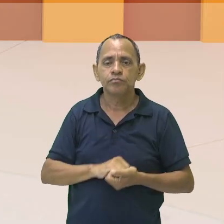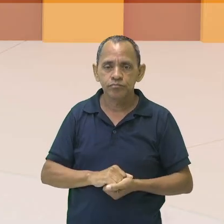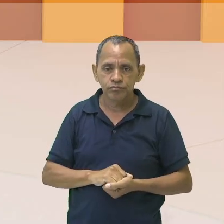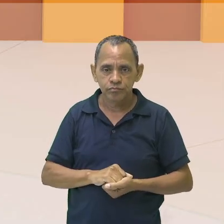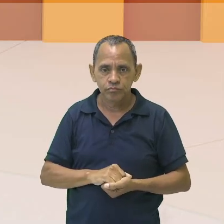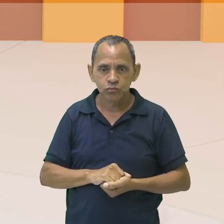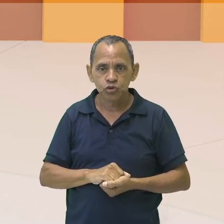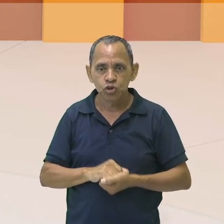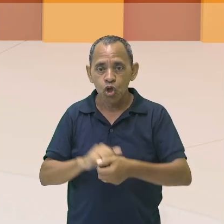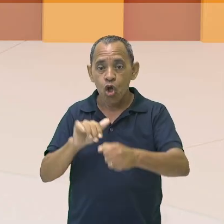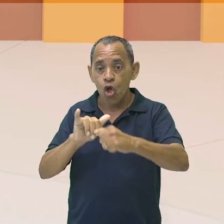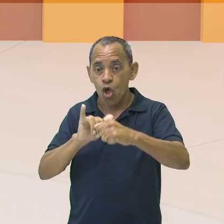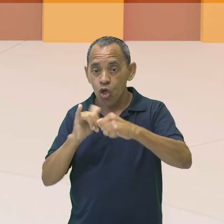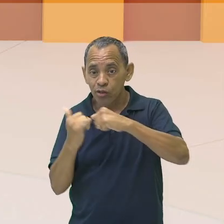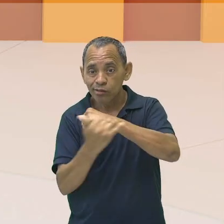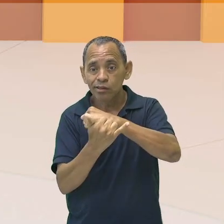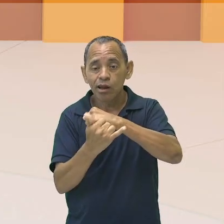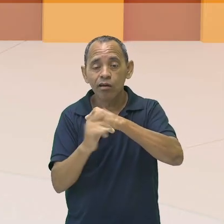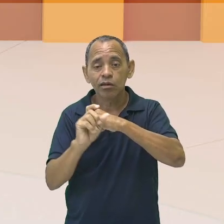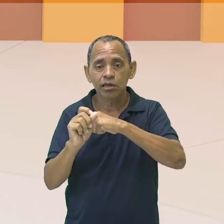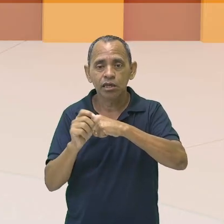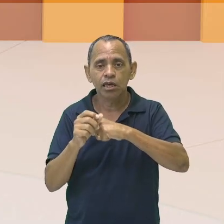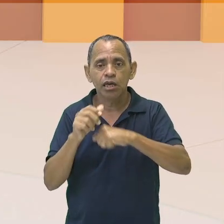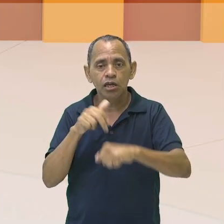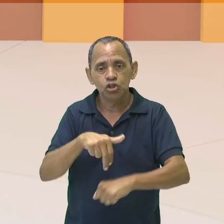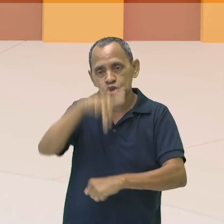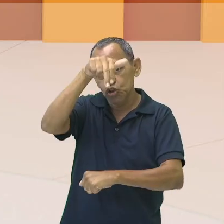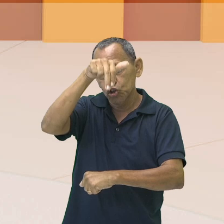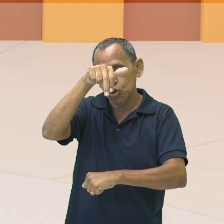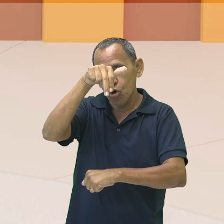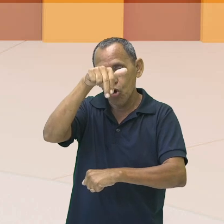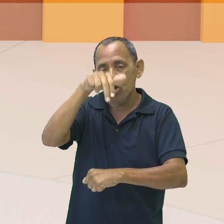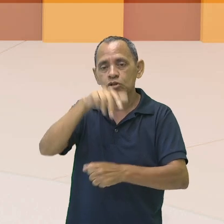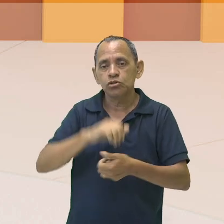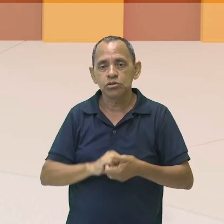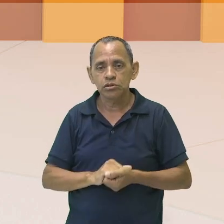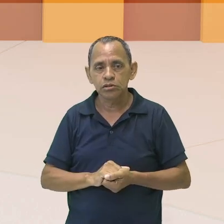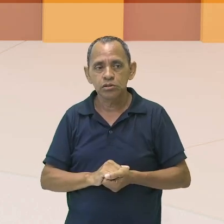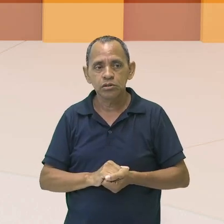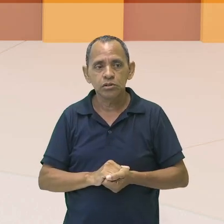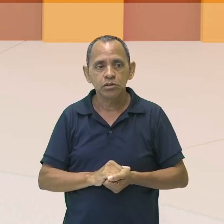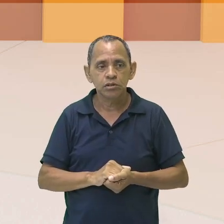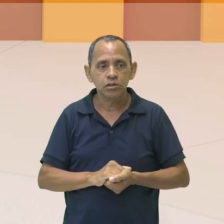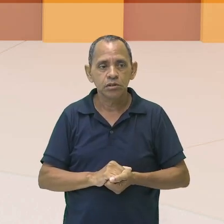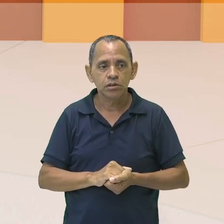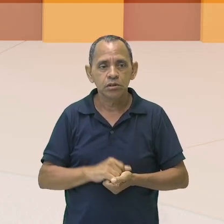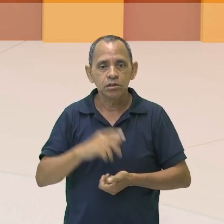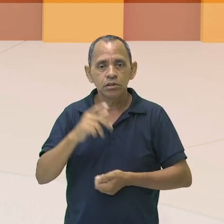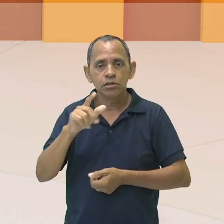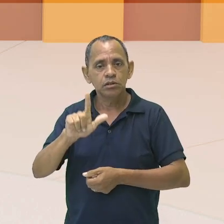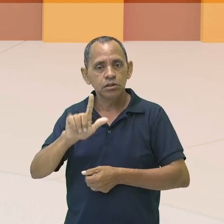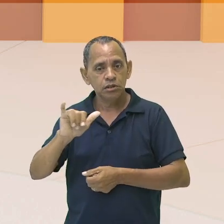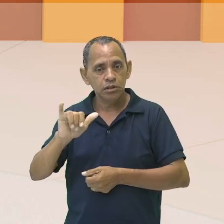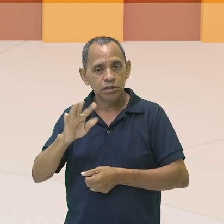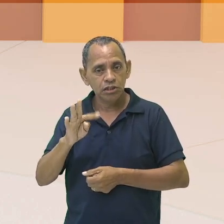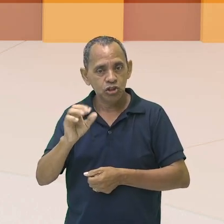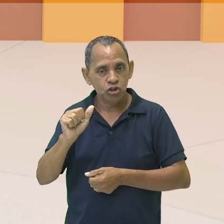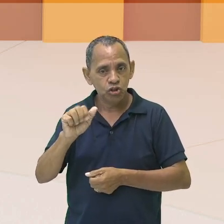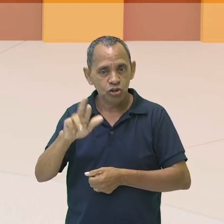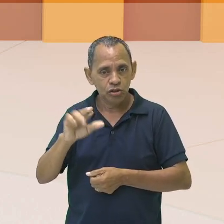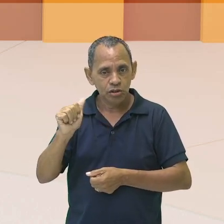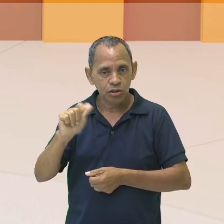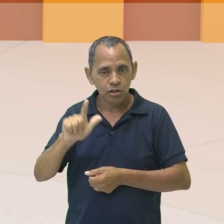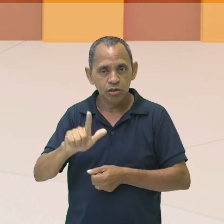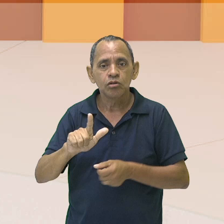do litoral amapaense, né? O IBAMA não foi favorável, né, a essa atividade. Aí o governo e a Petrobras também